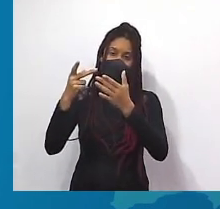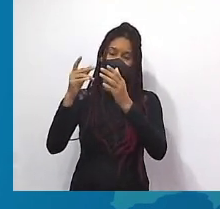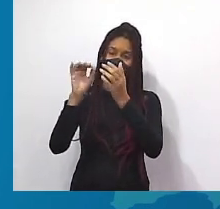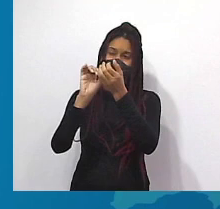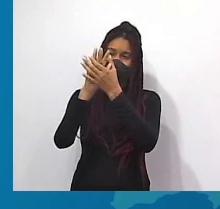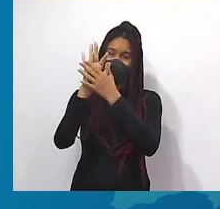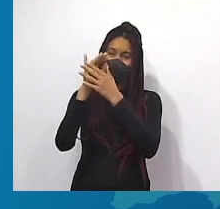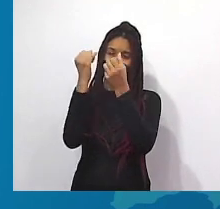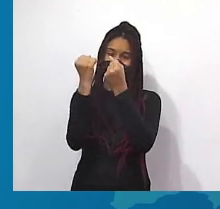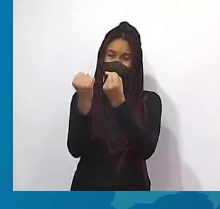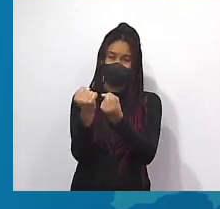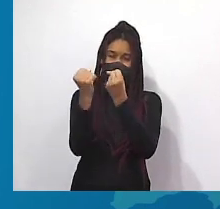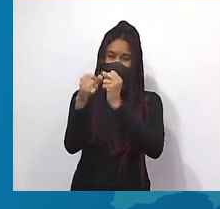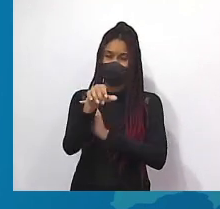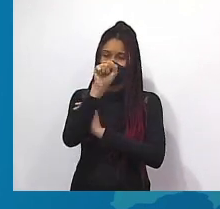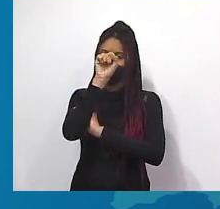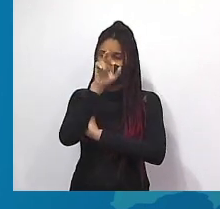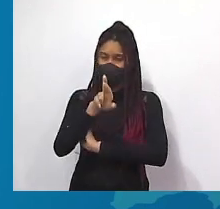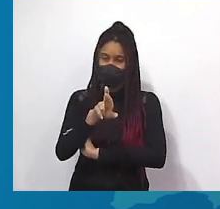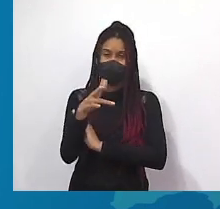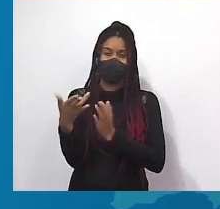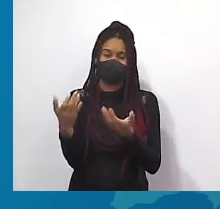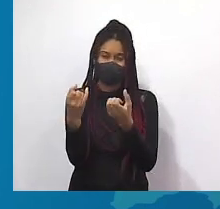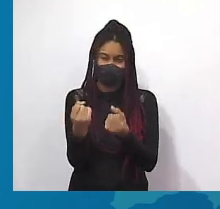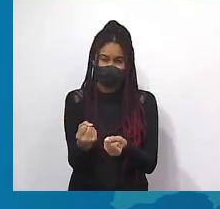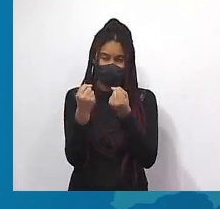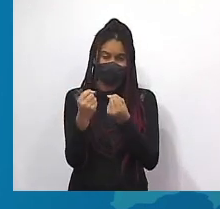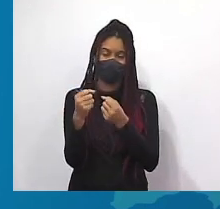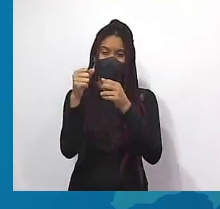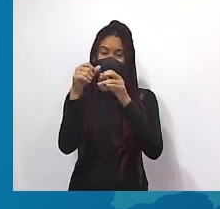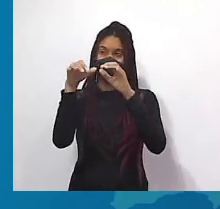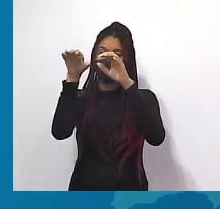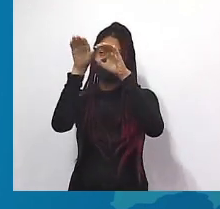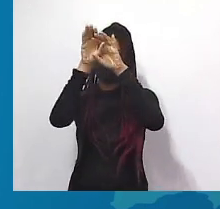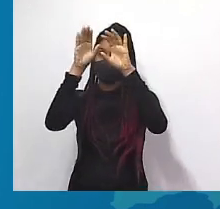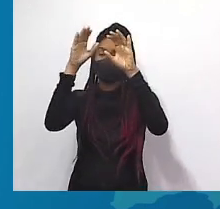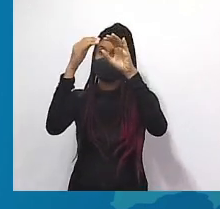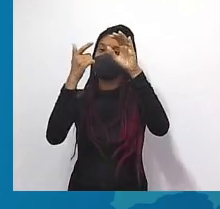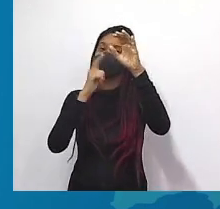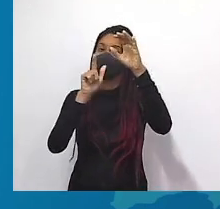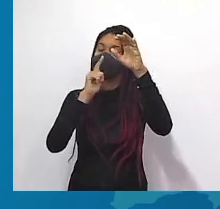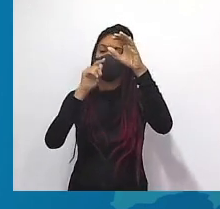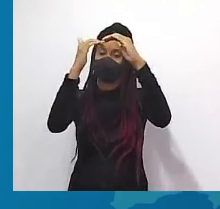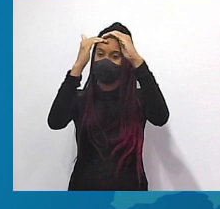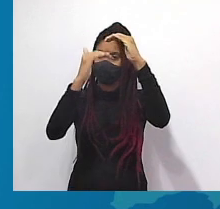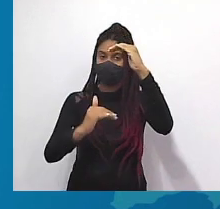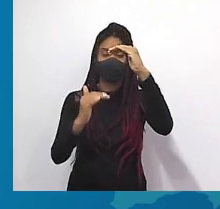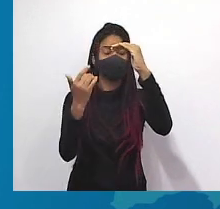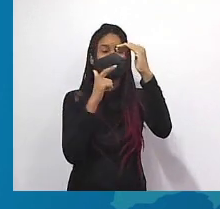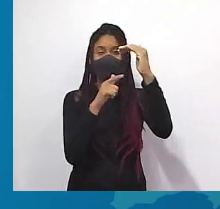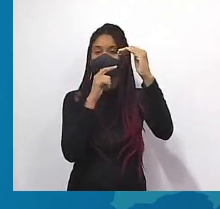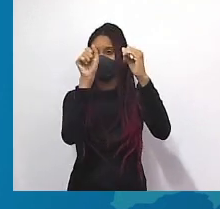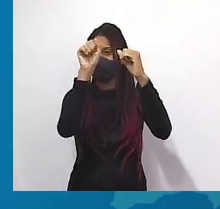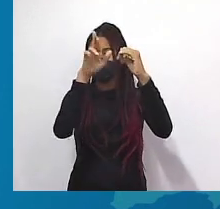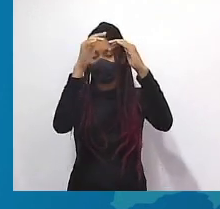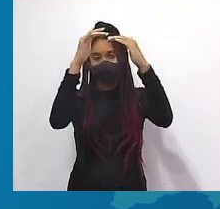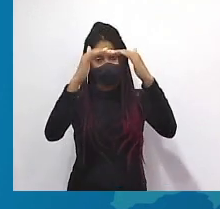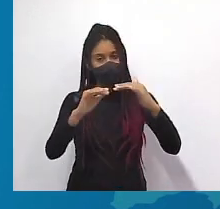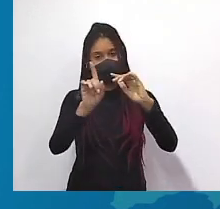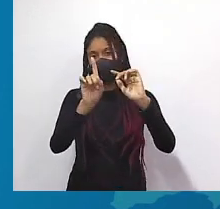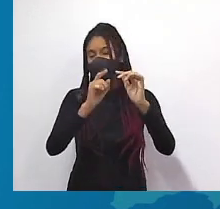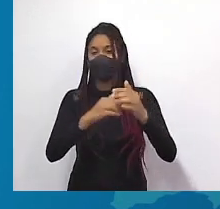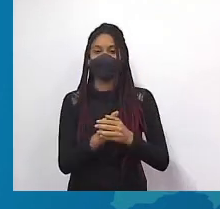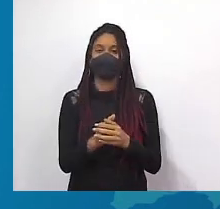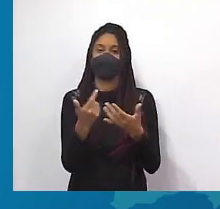pesado. Como ele fica pesado, o ar de cima não consegue descer. E aí a gente não vai ter